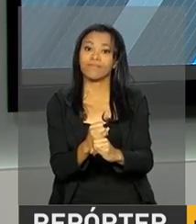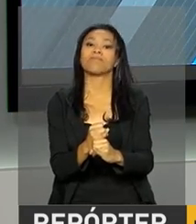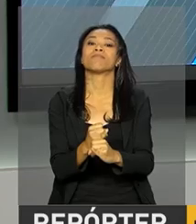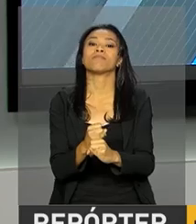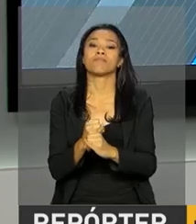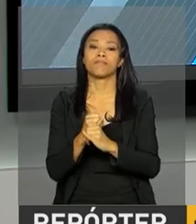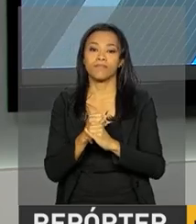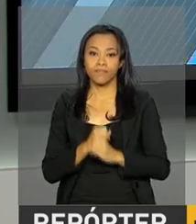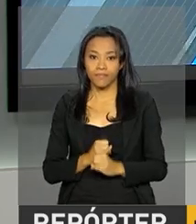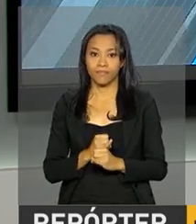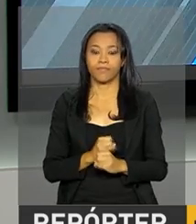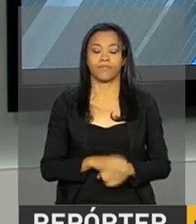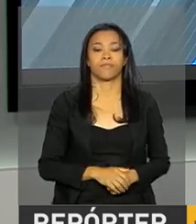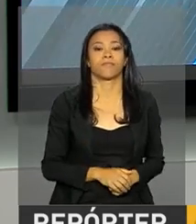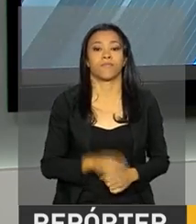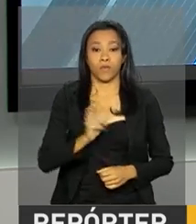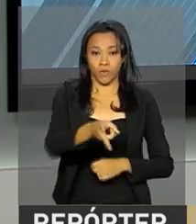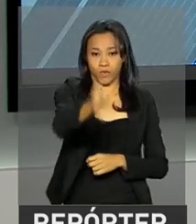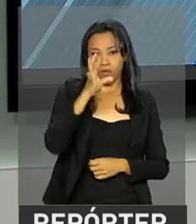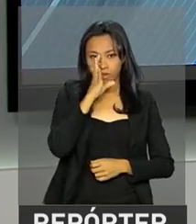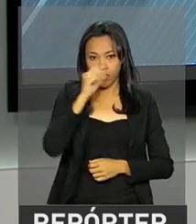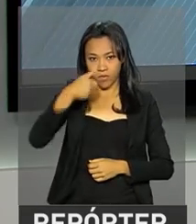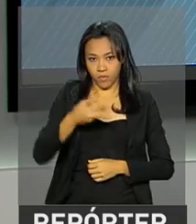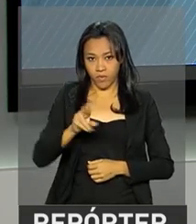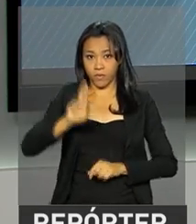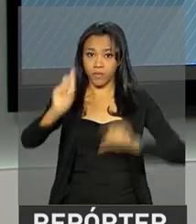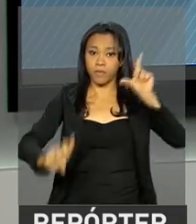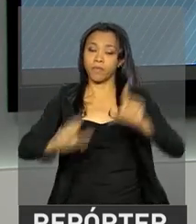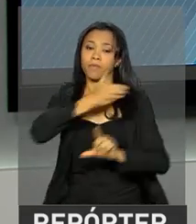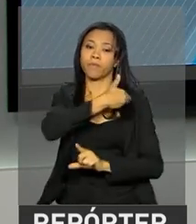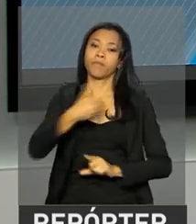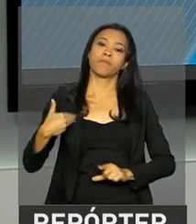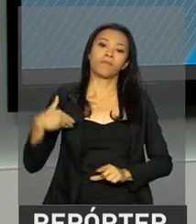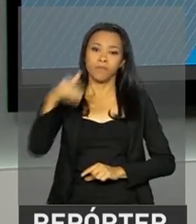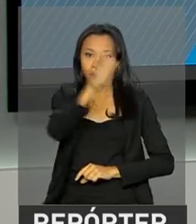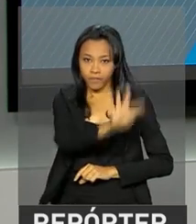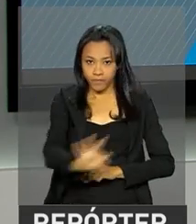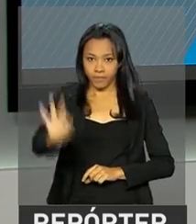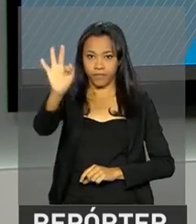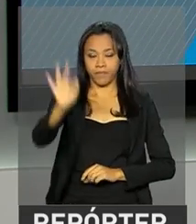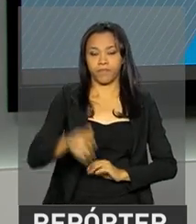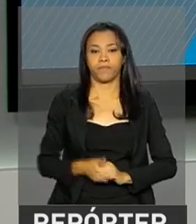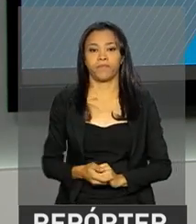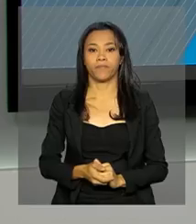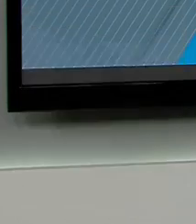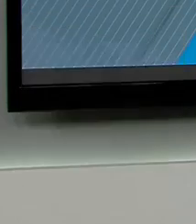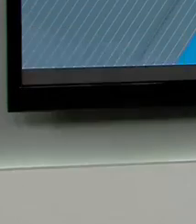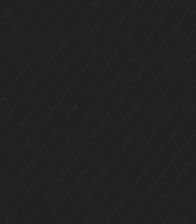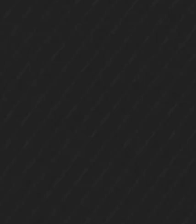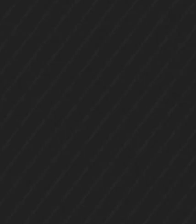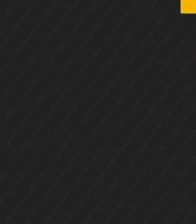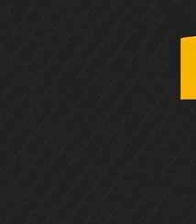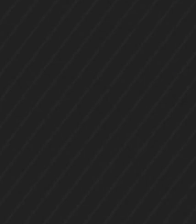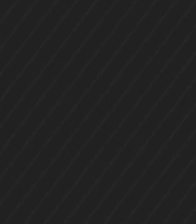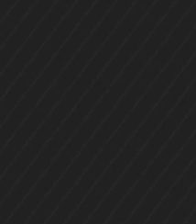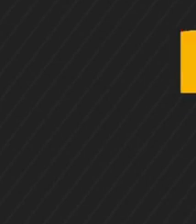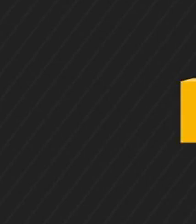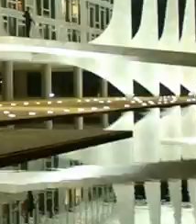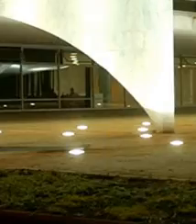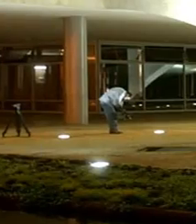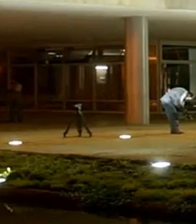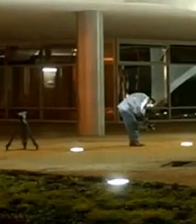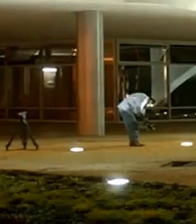está disponível em nossa página na internet. Continue com a gente aqui na NBR, a TV do Governo Federal.